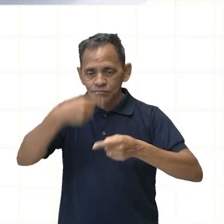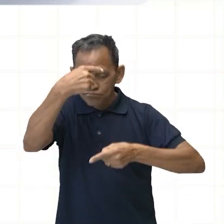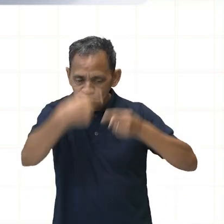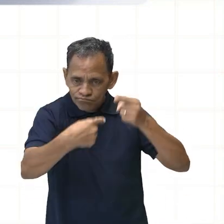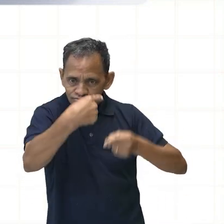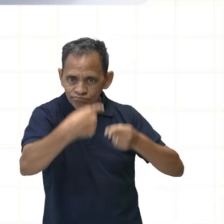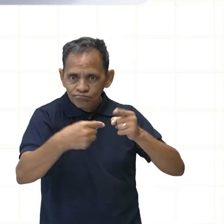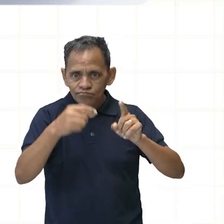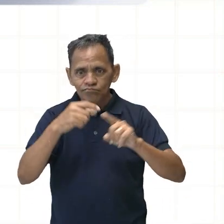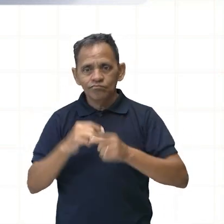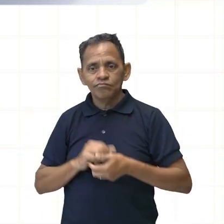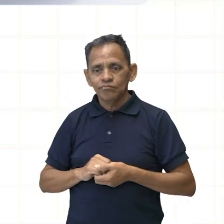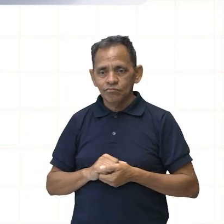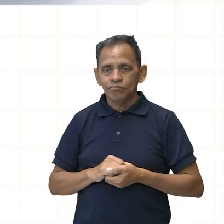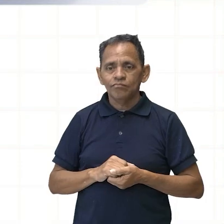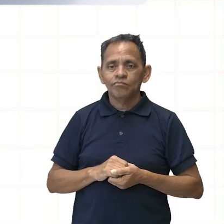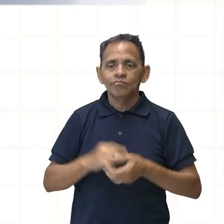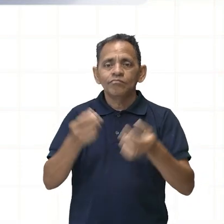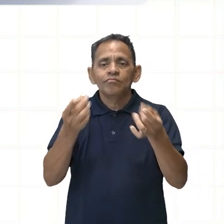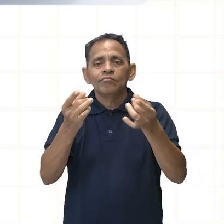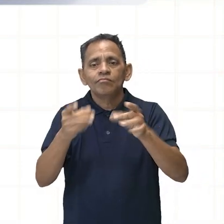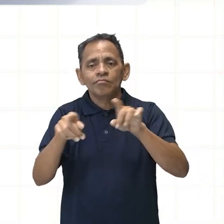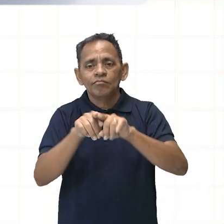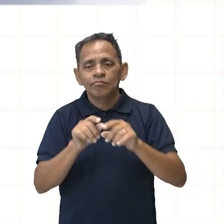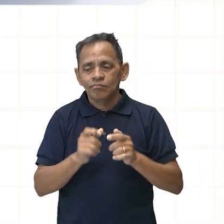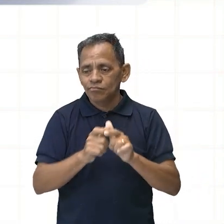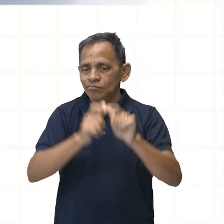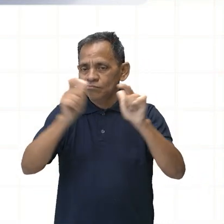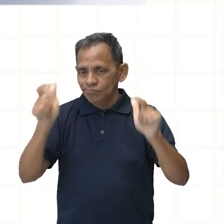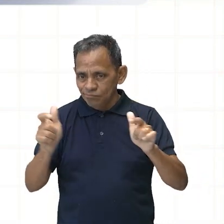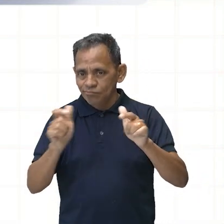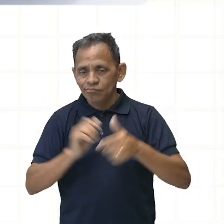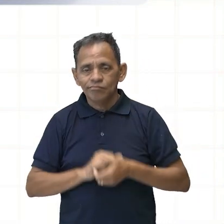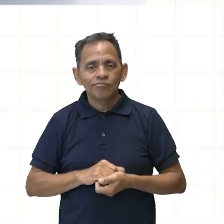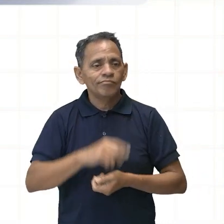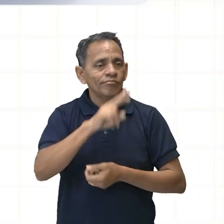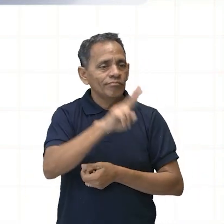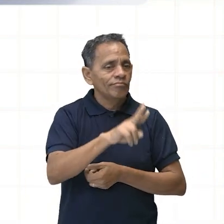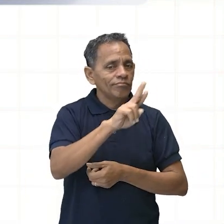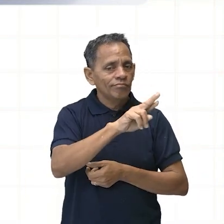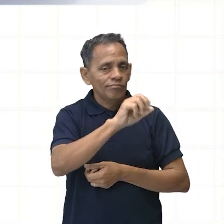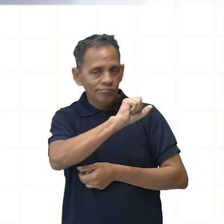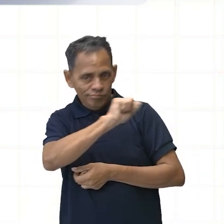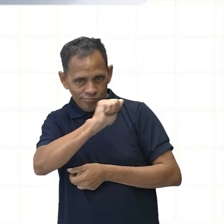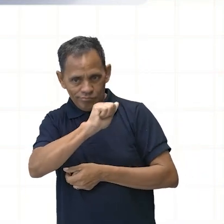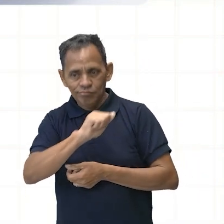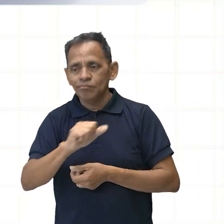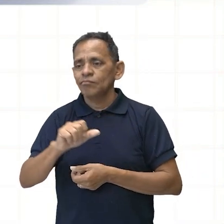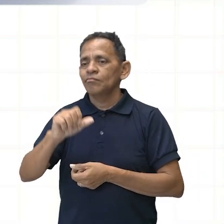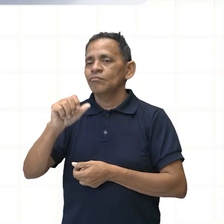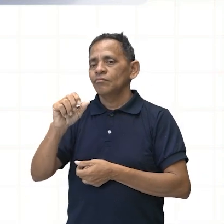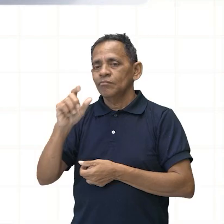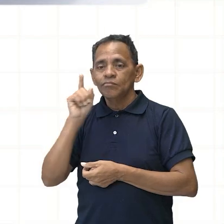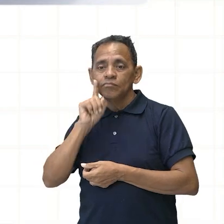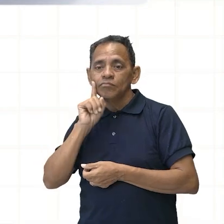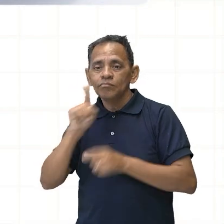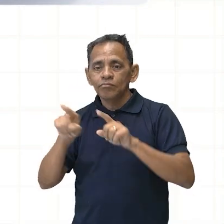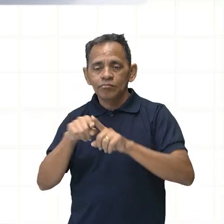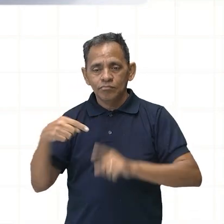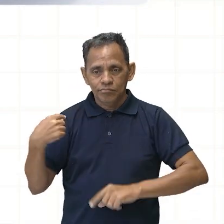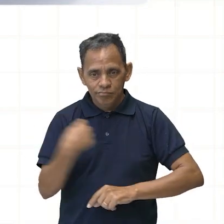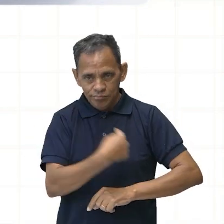de mercados entre as grandes superpotências econômicas, né? Entre as grandes potências econômicas,